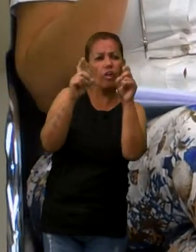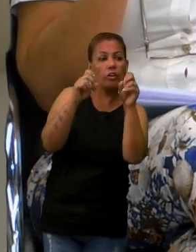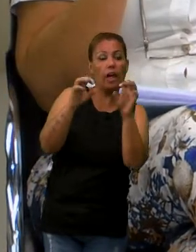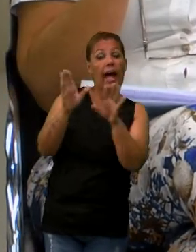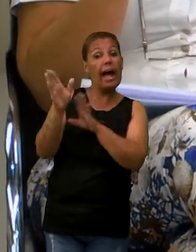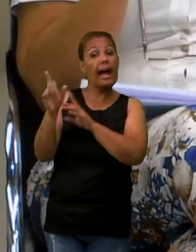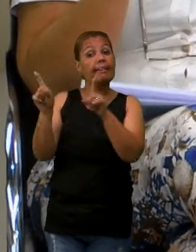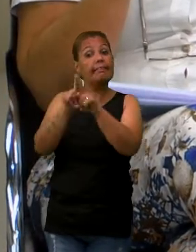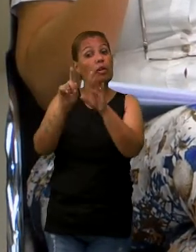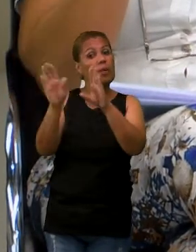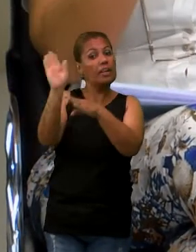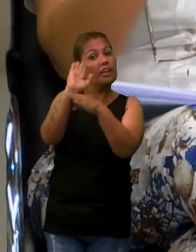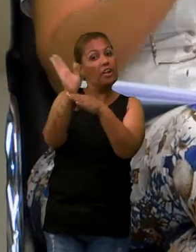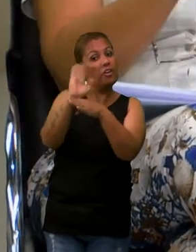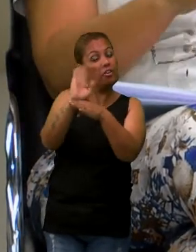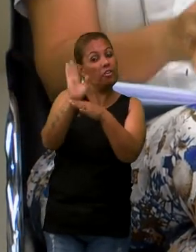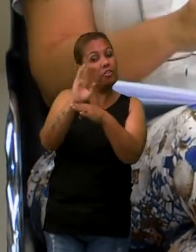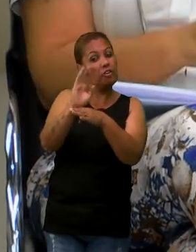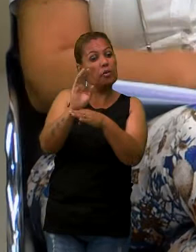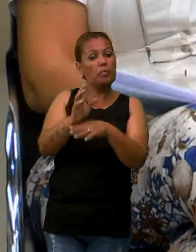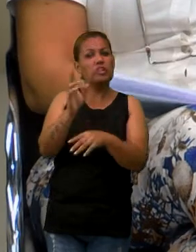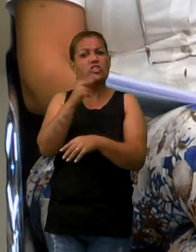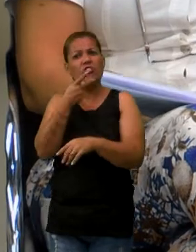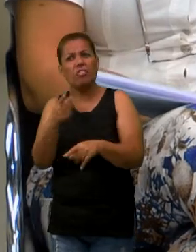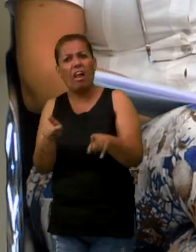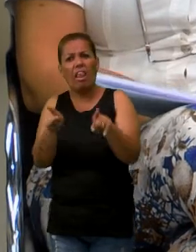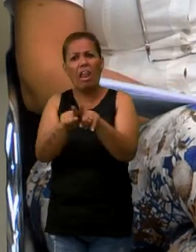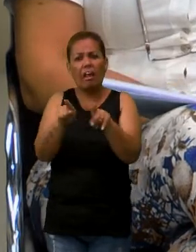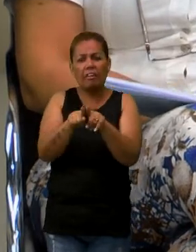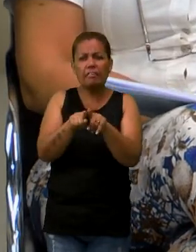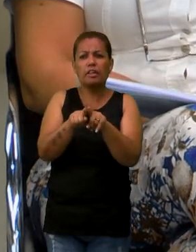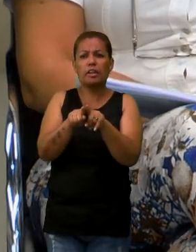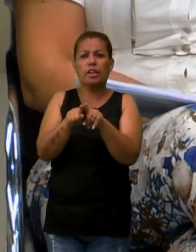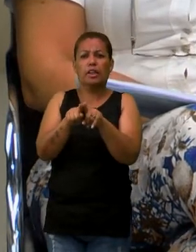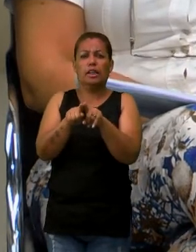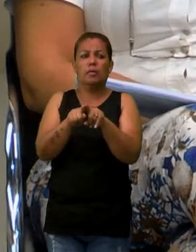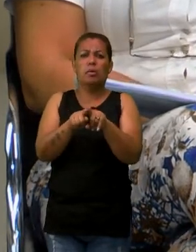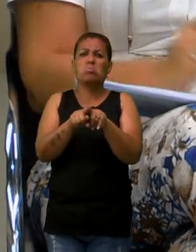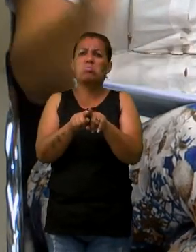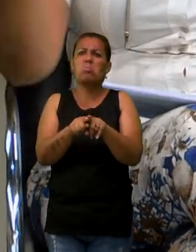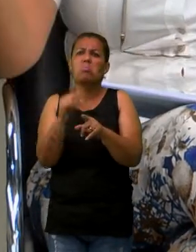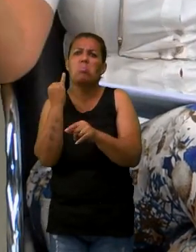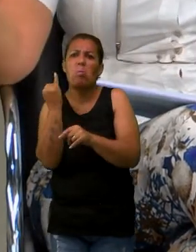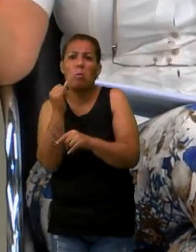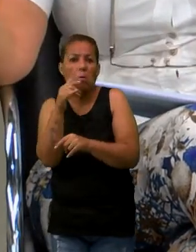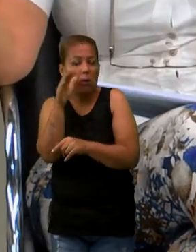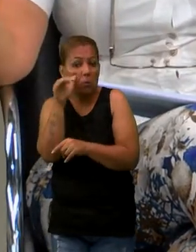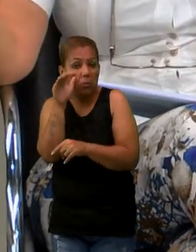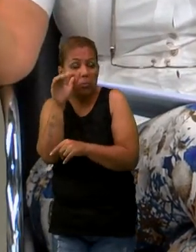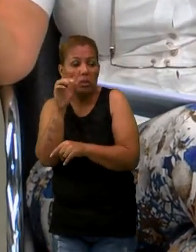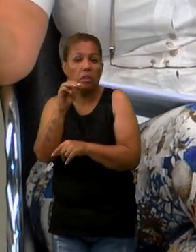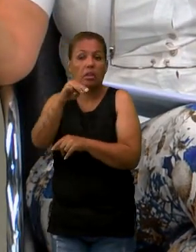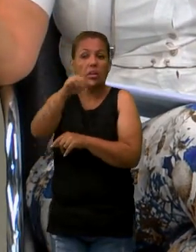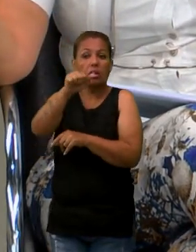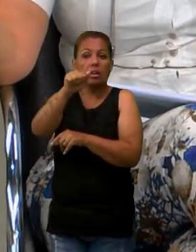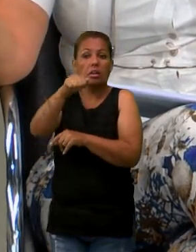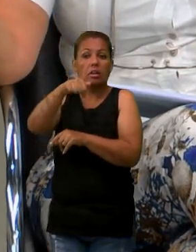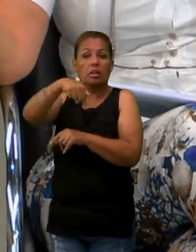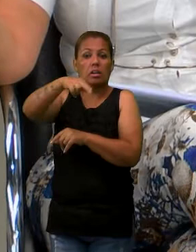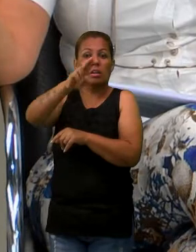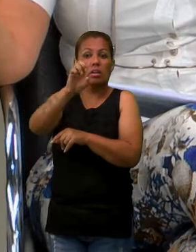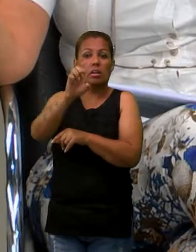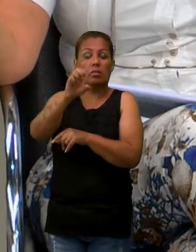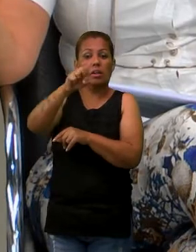vamos chamar o filme pra gente já comentado filme né muito interpostos mais uma 15 que fez pra vocês a